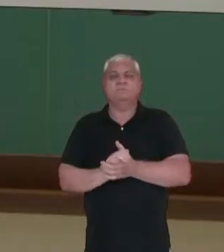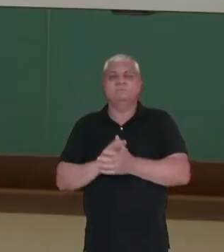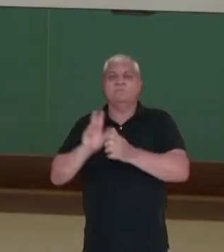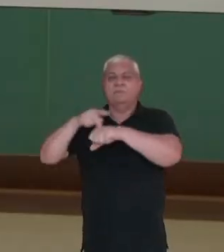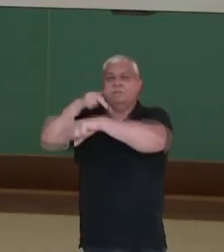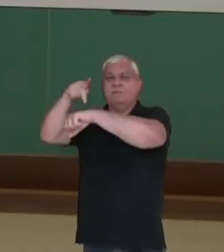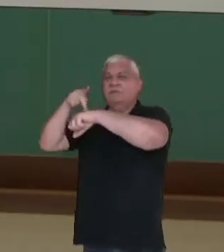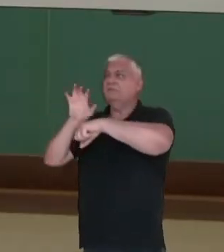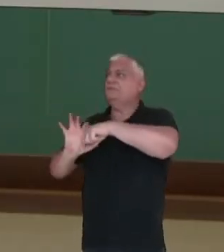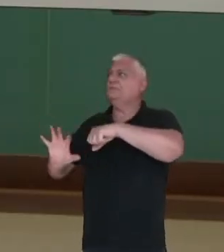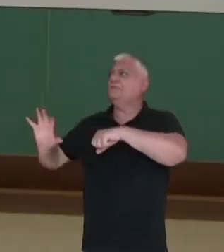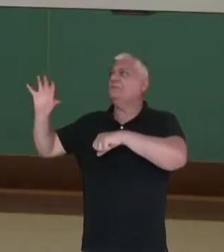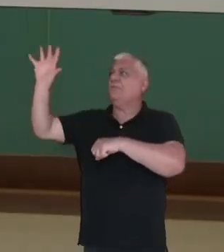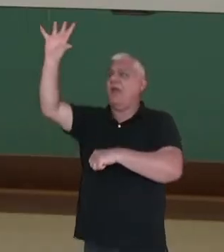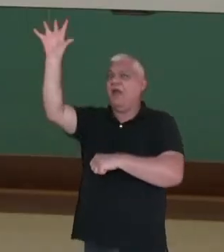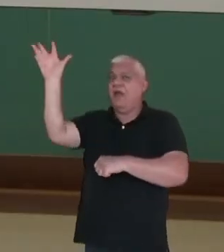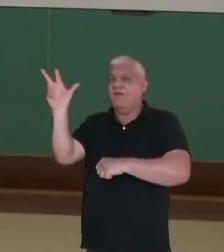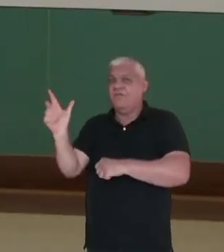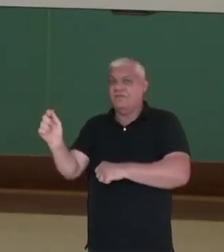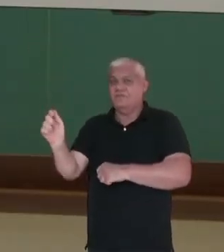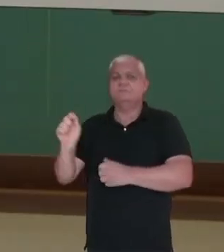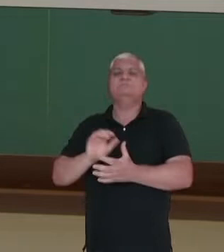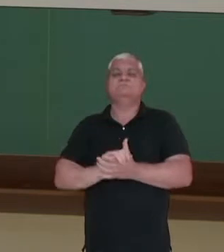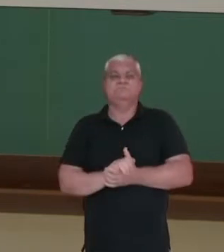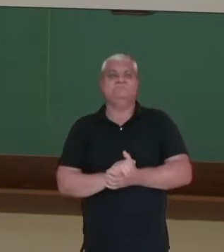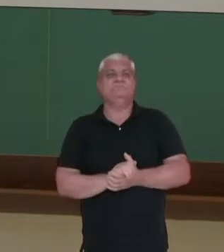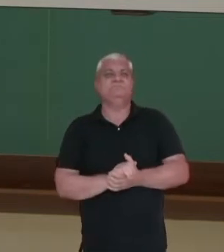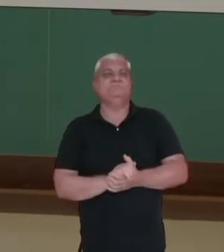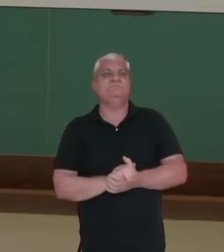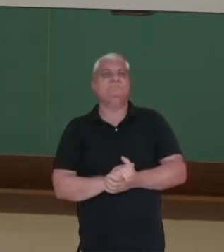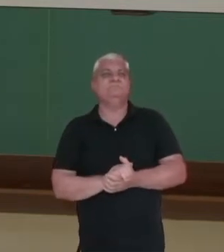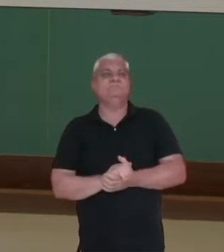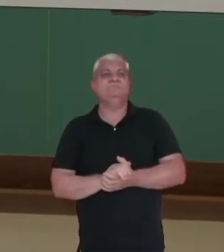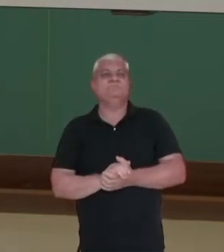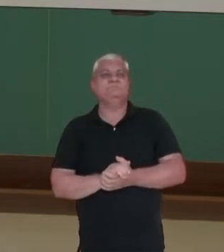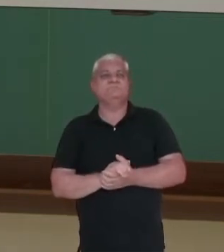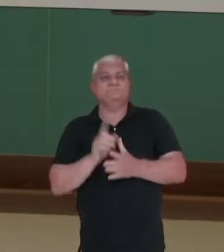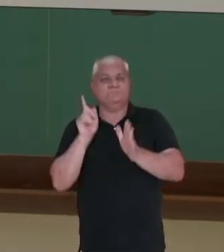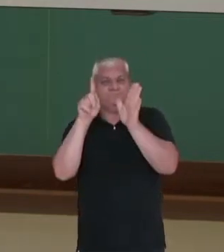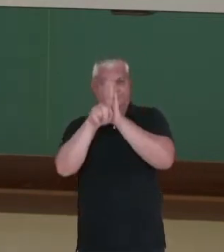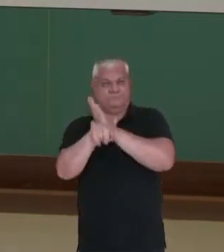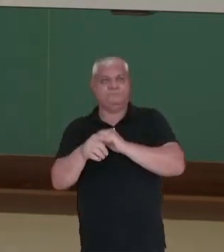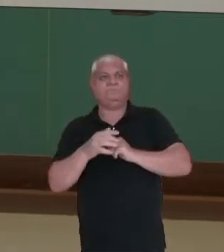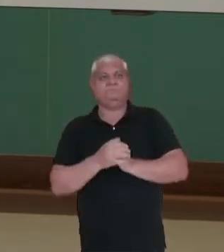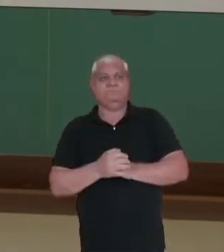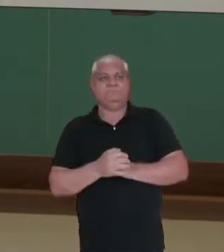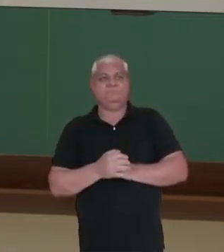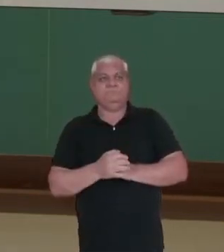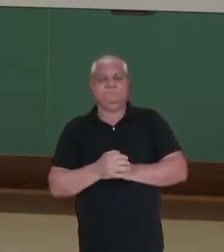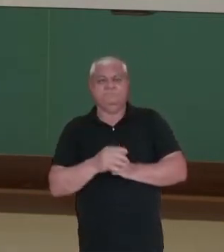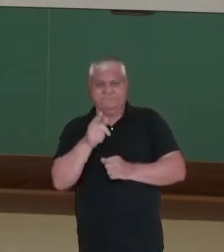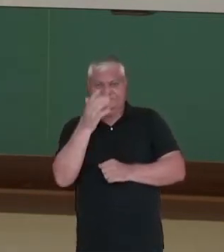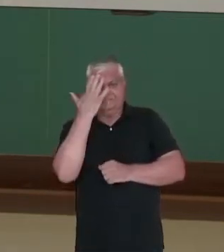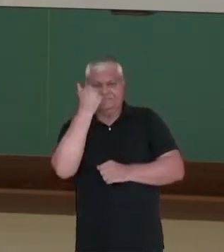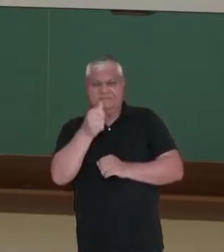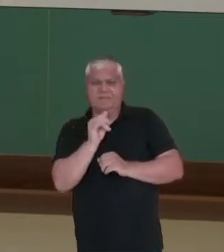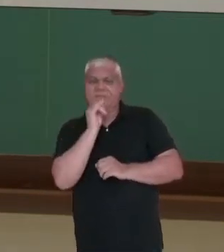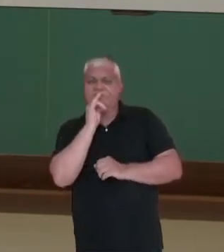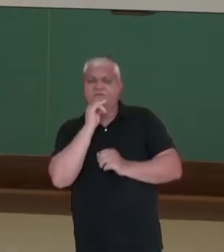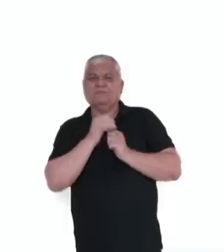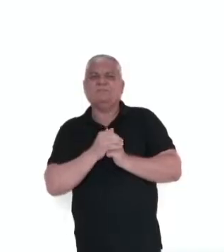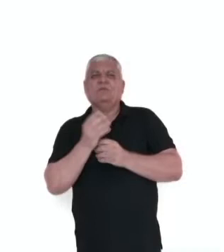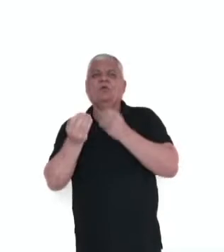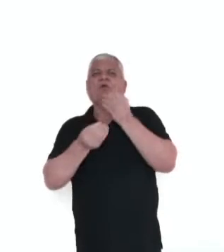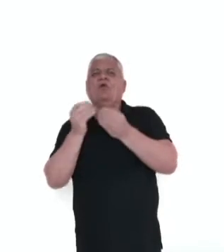países do continente africano, ok? Vamos lá então. Então olha só, perguntas norteadoras. Vocês sabem como ocorreu então